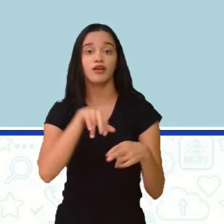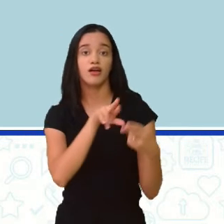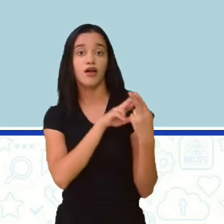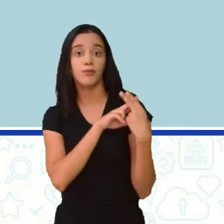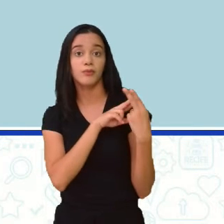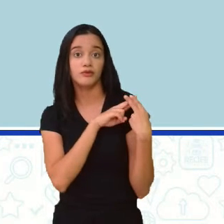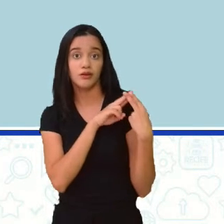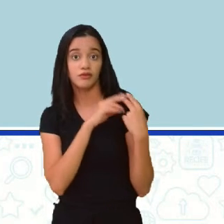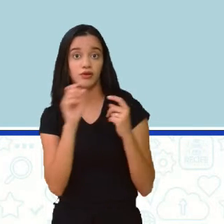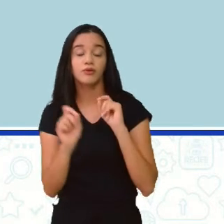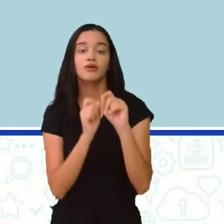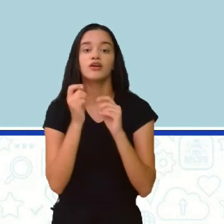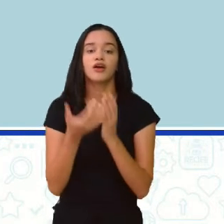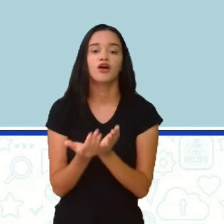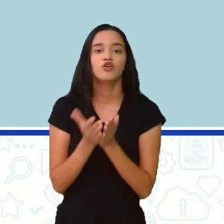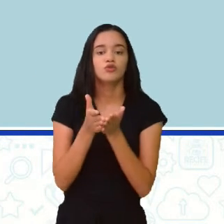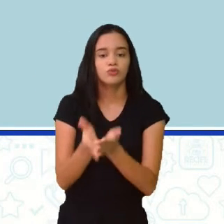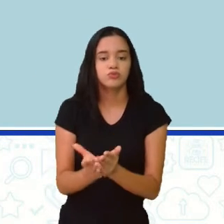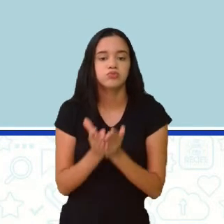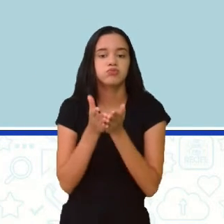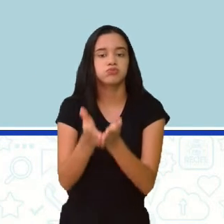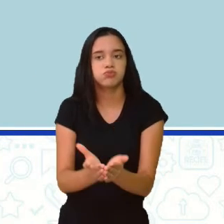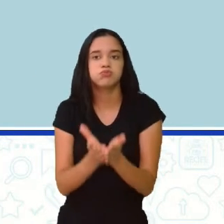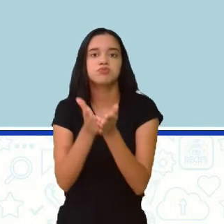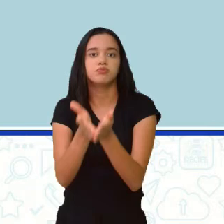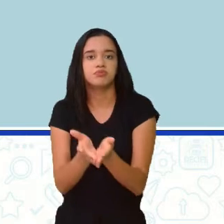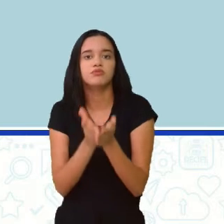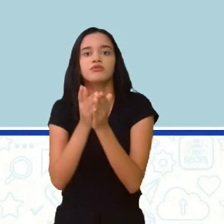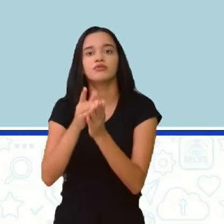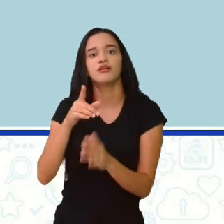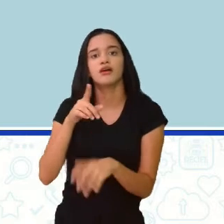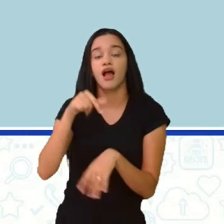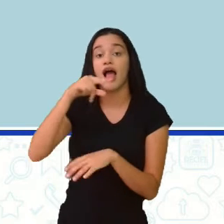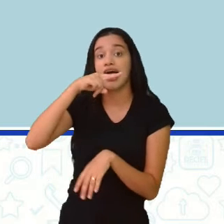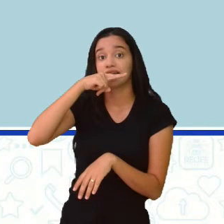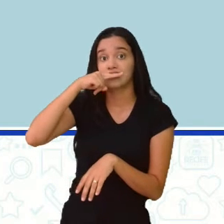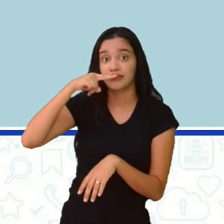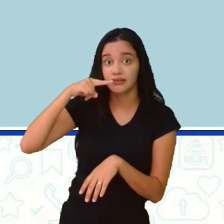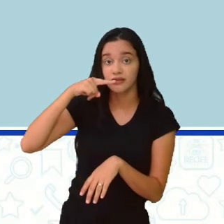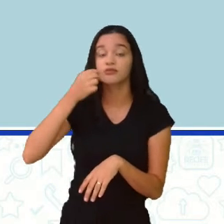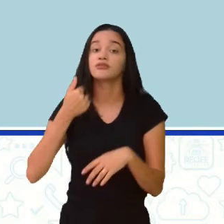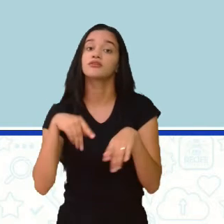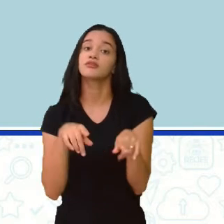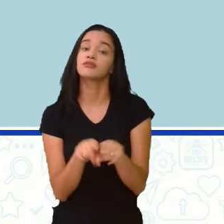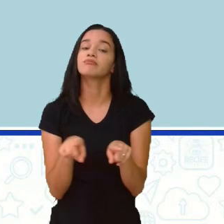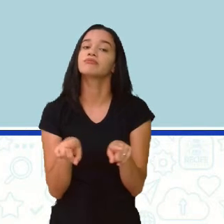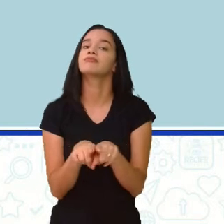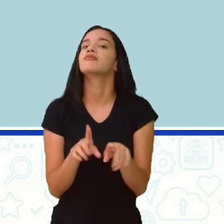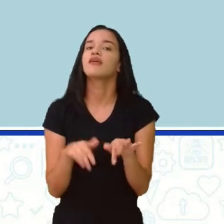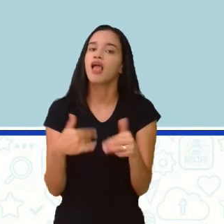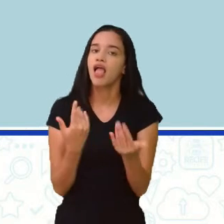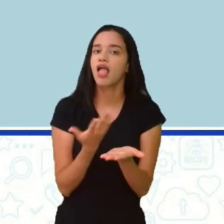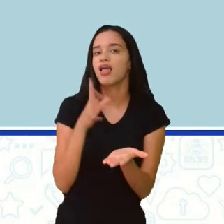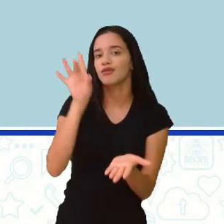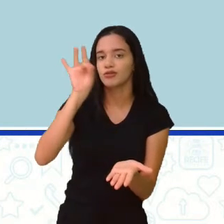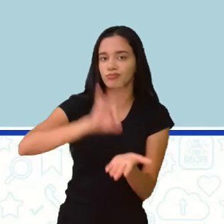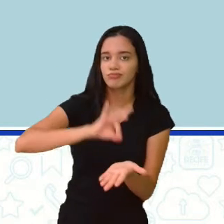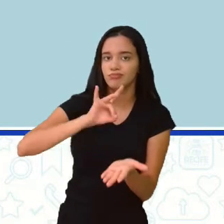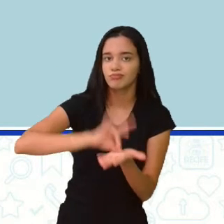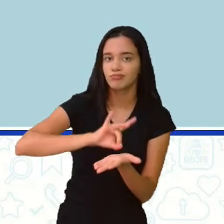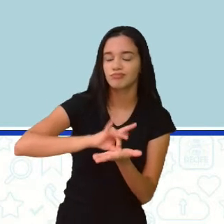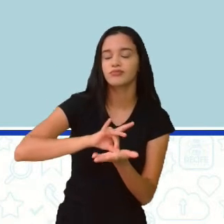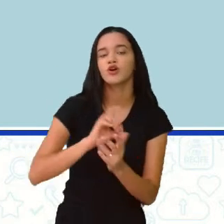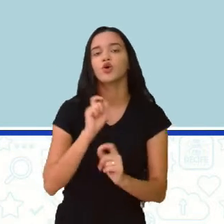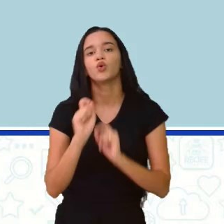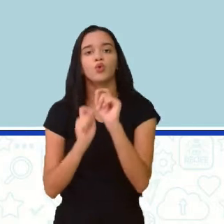pelo transporte de toda a produção açucareira do estado. Então, ele se viu realmente de